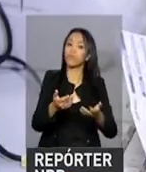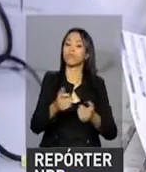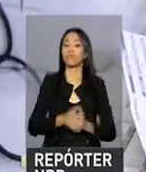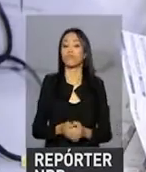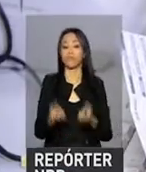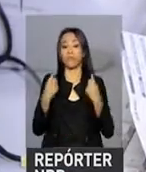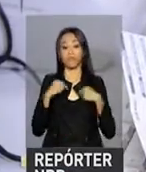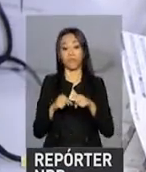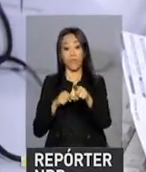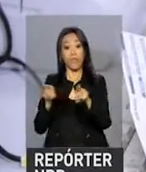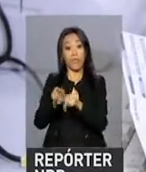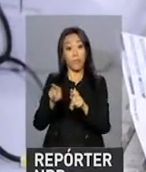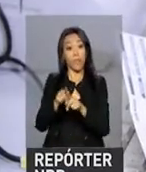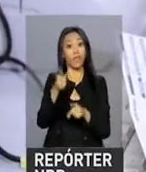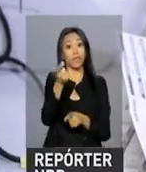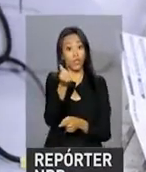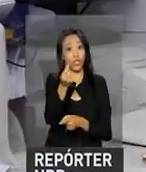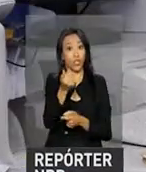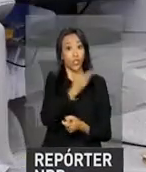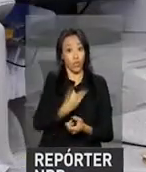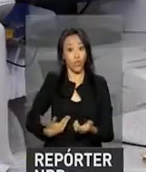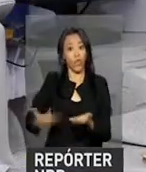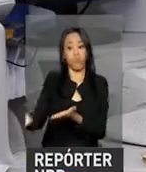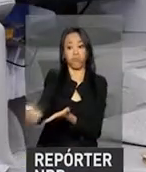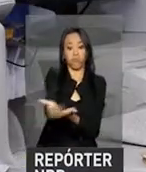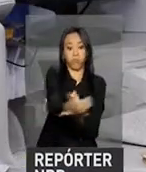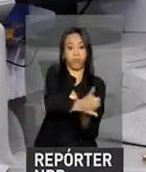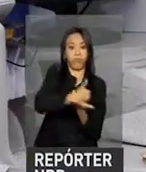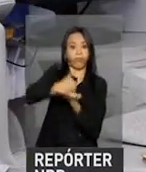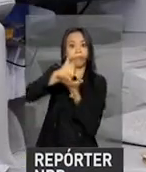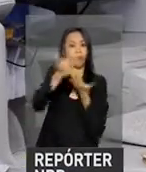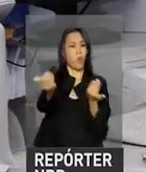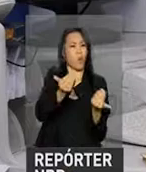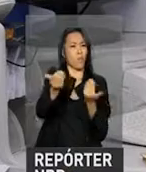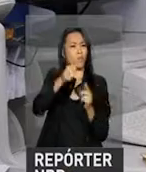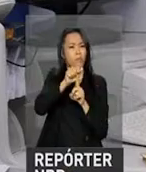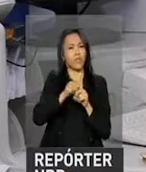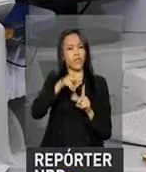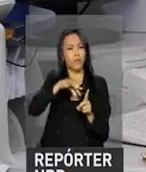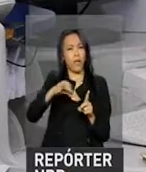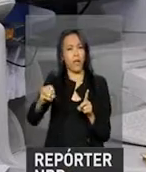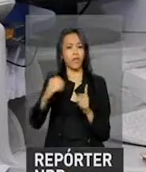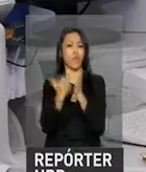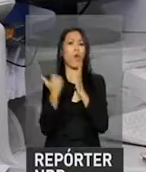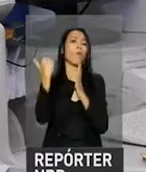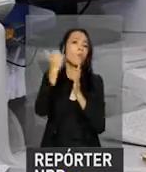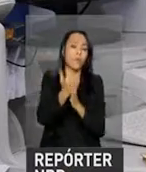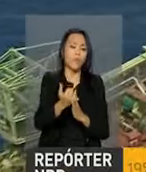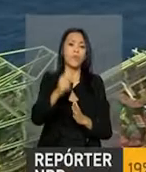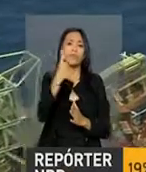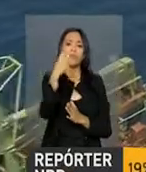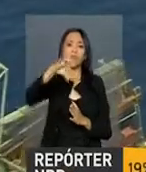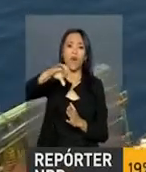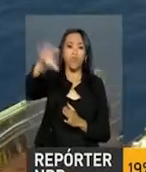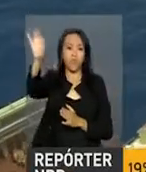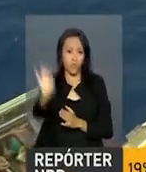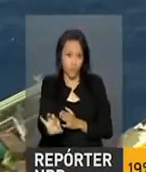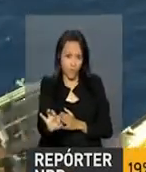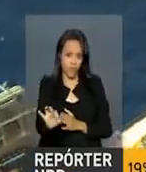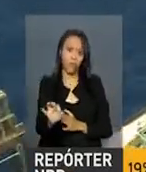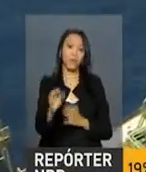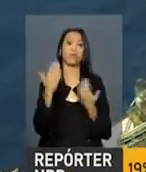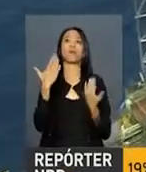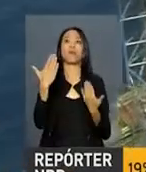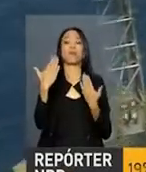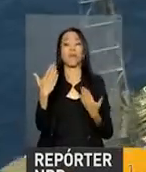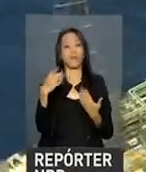arrecadação também aumentou em abril em comparação com março o aumento ultrapassou 19 por cento graças